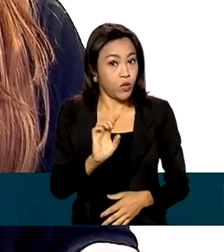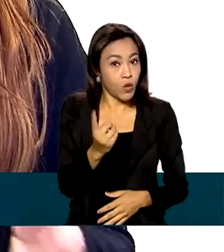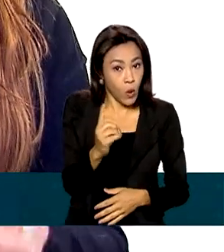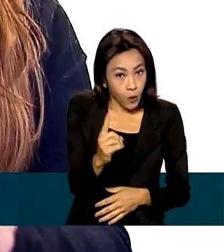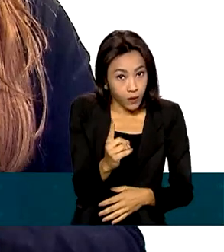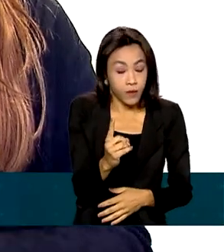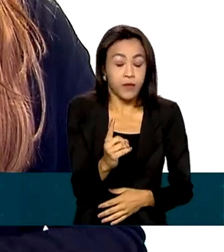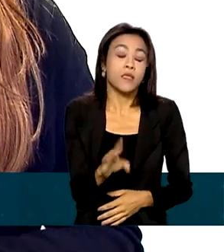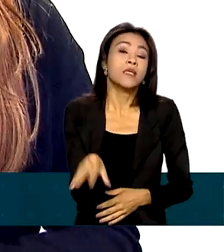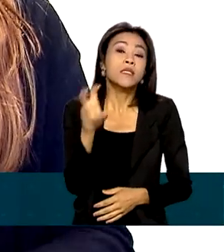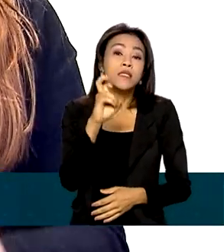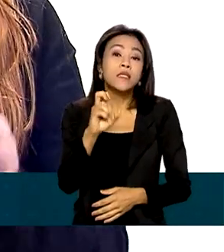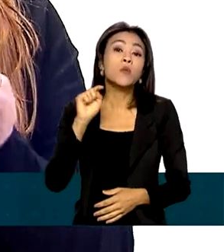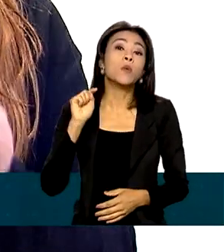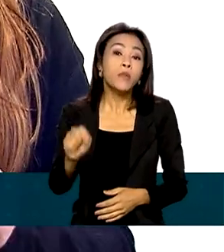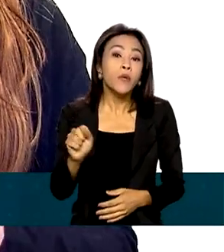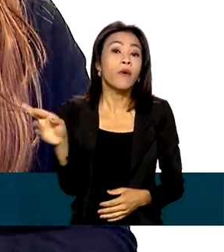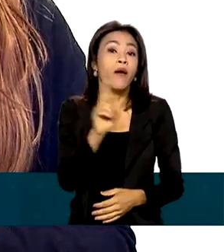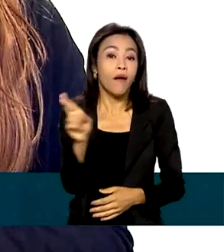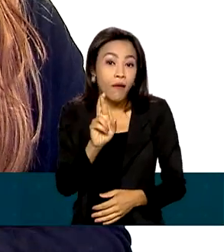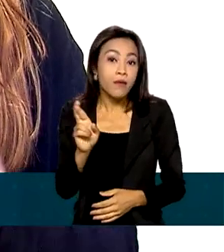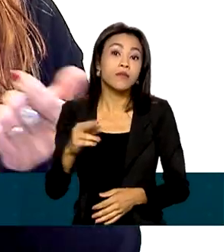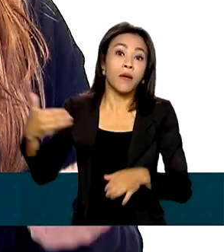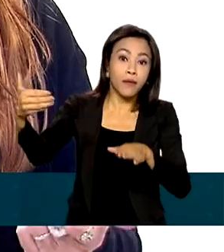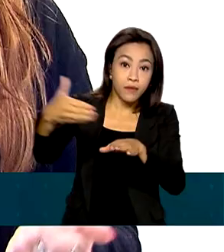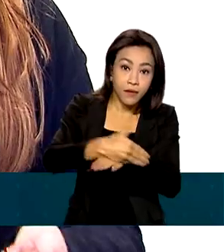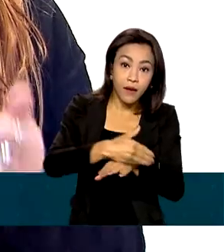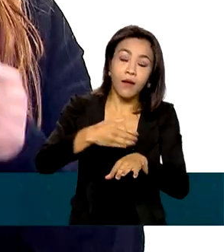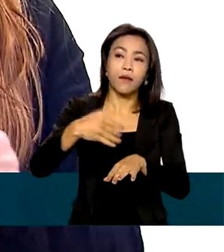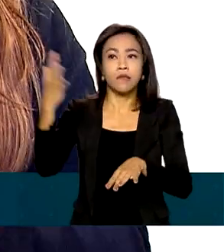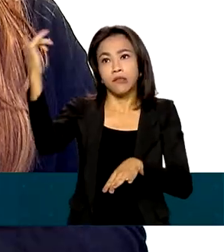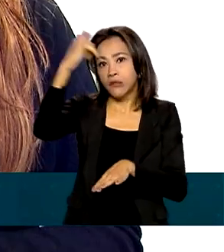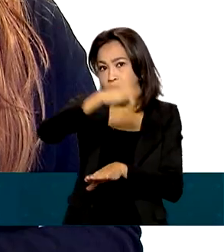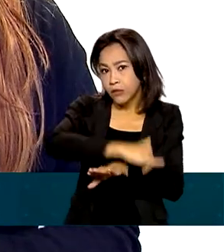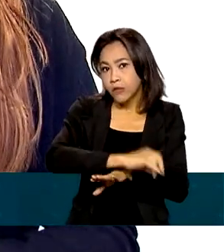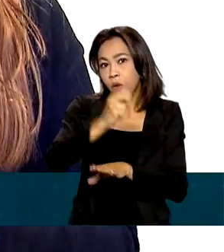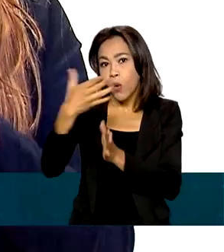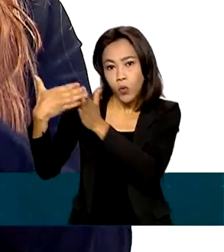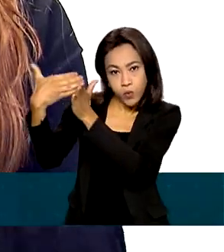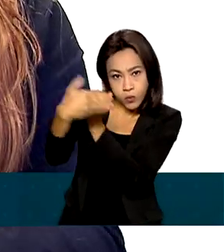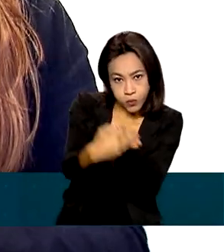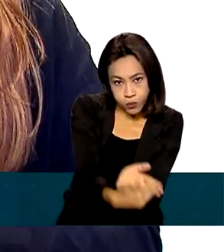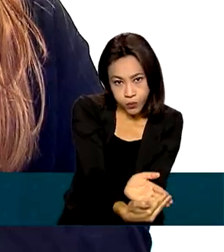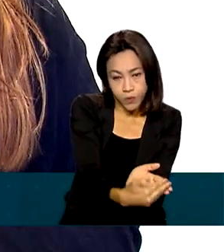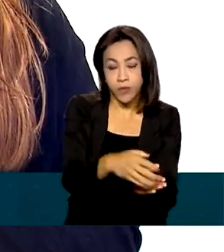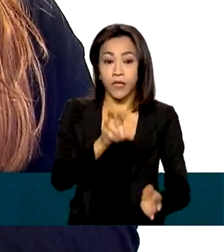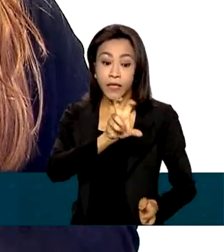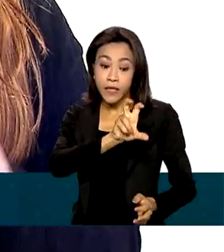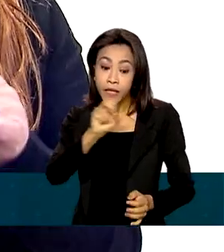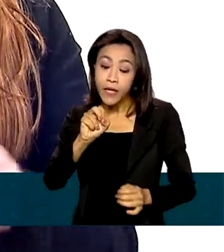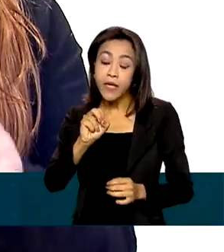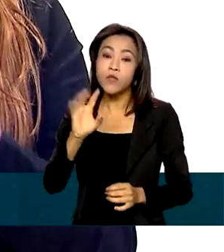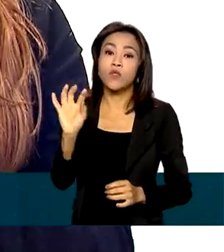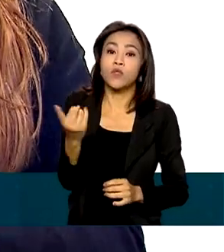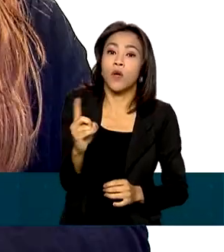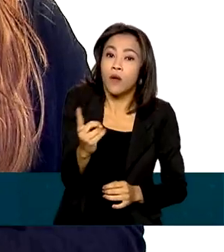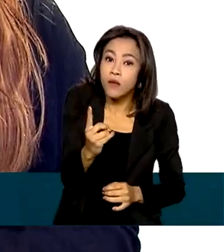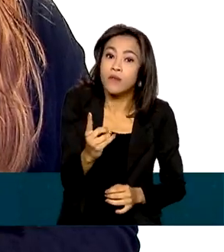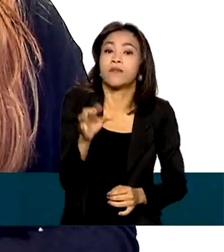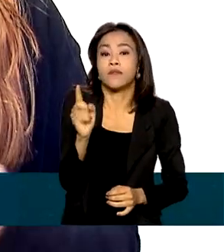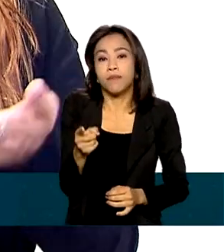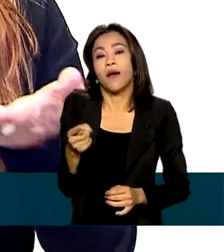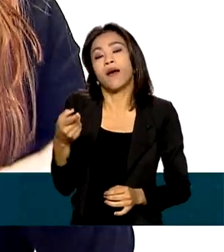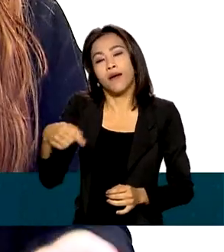cerca de cinco mil reais para entrada via aérea ou marítima e $500 para